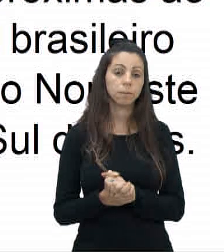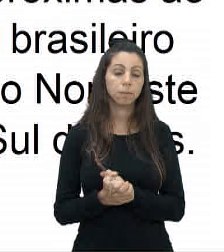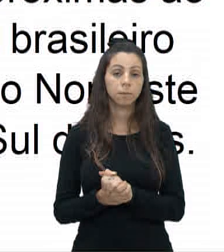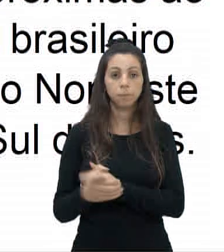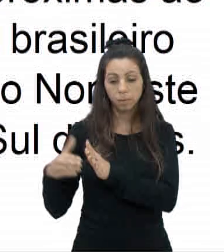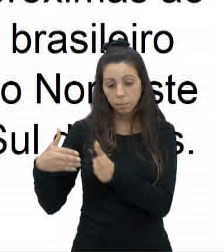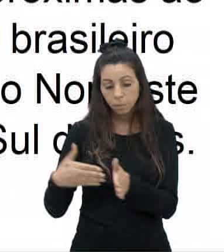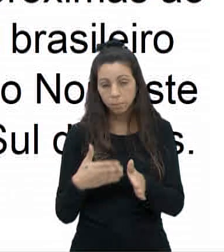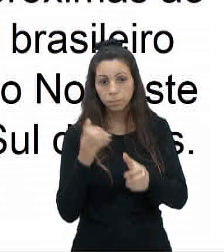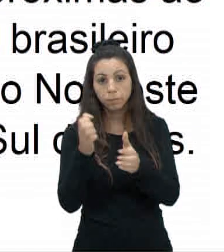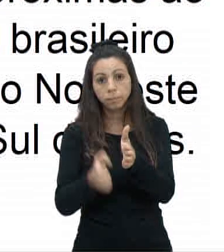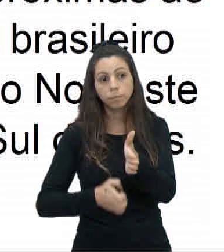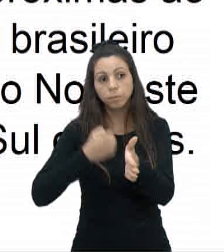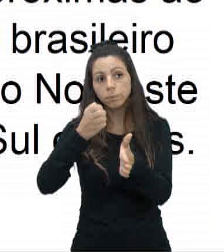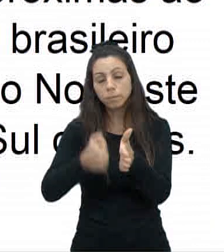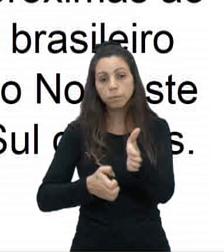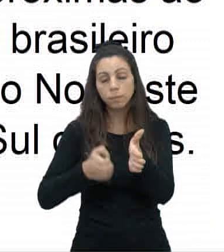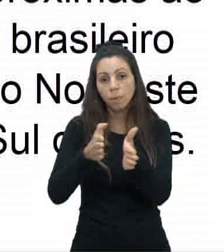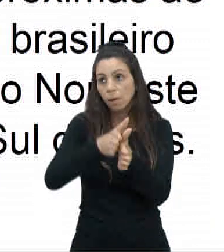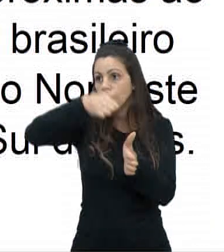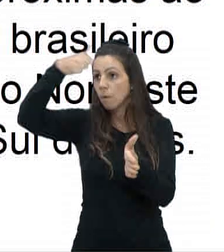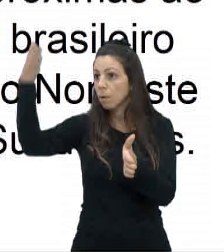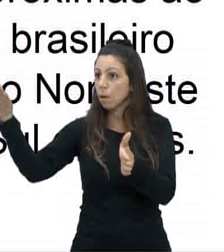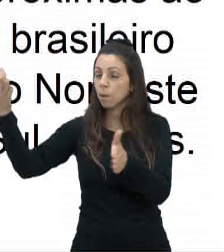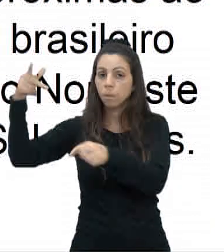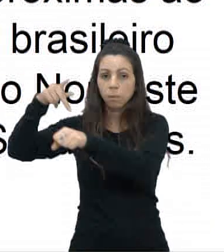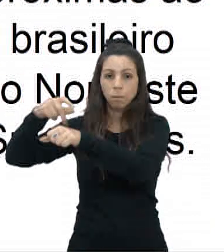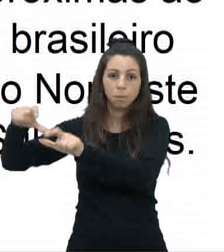linha do trem, a parede de um lado e